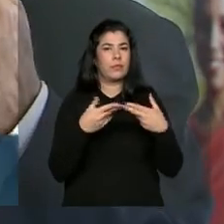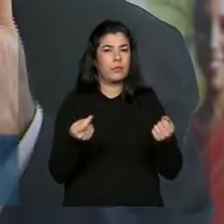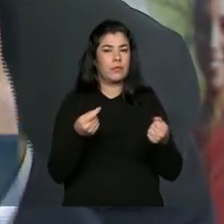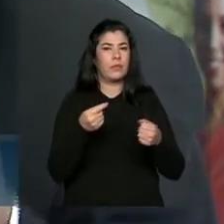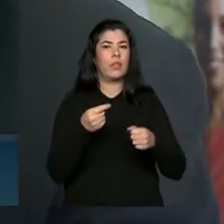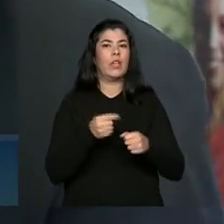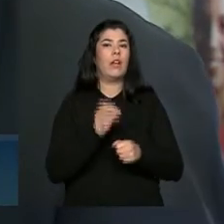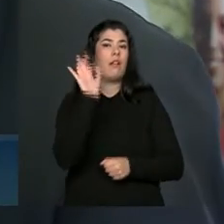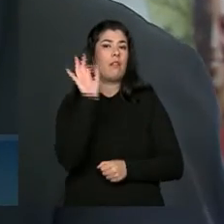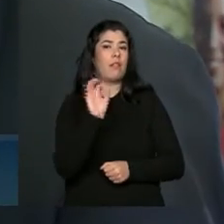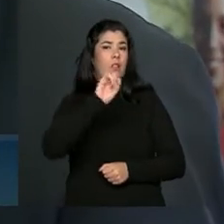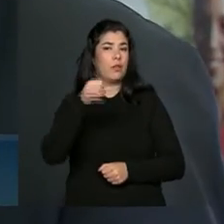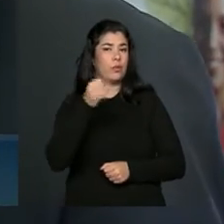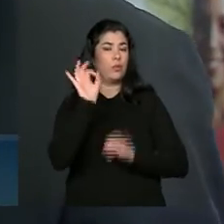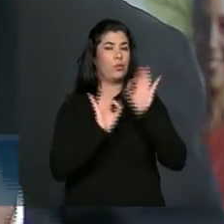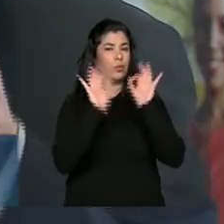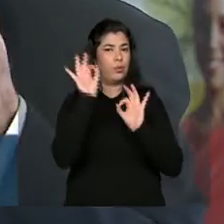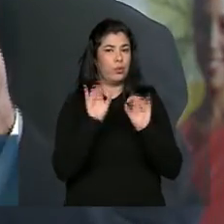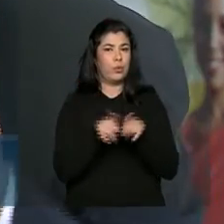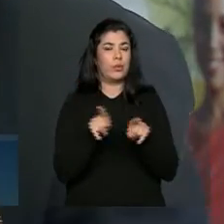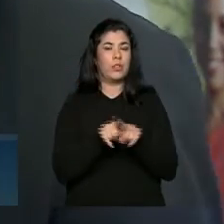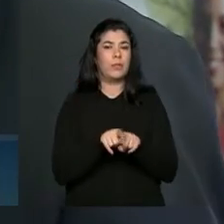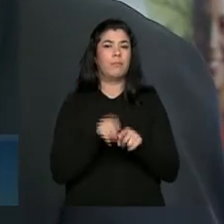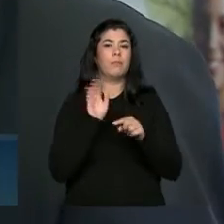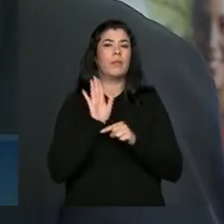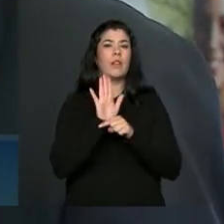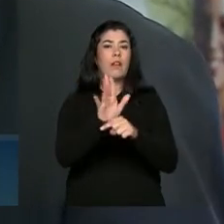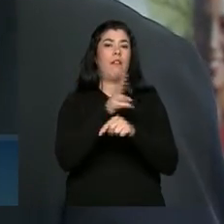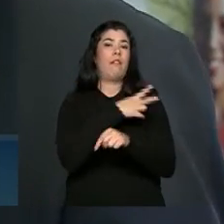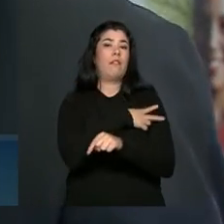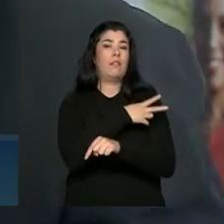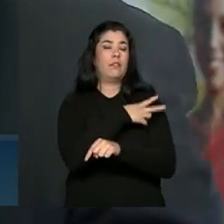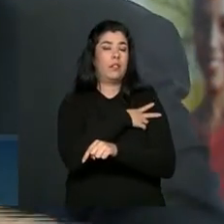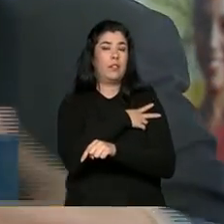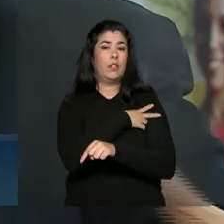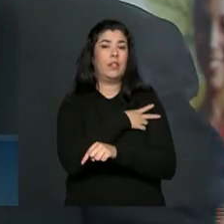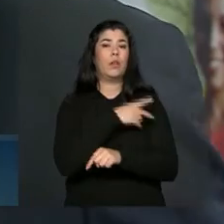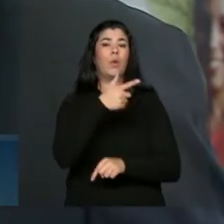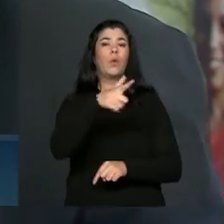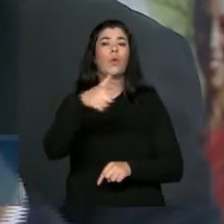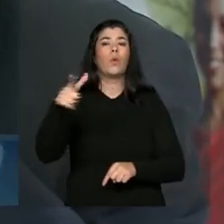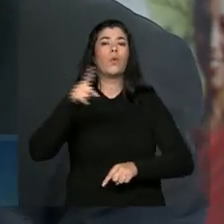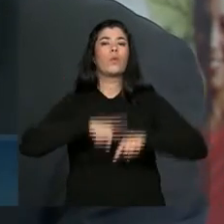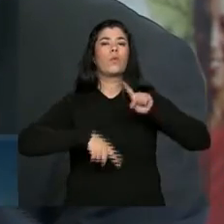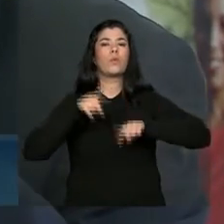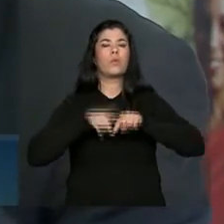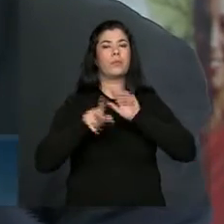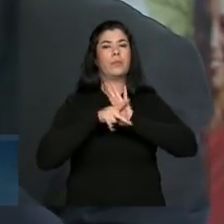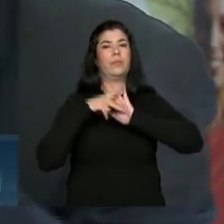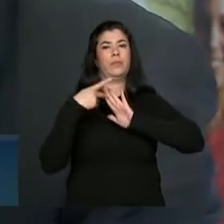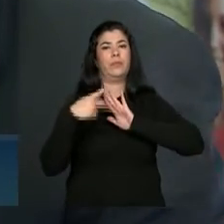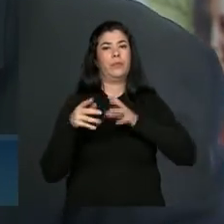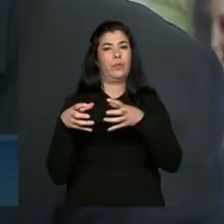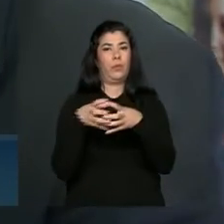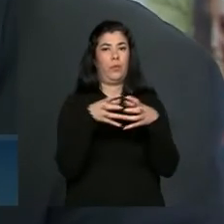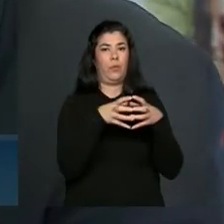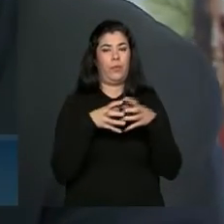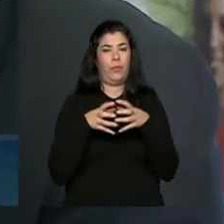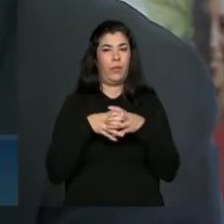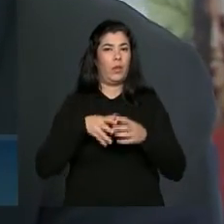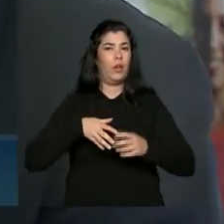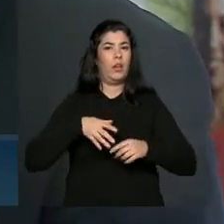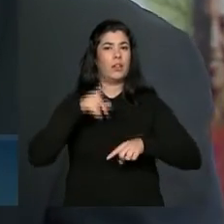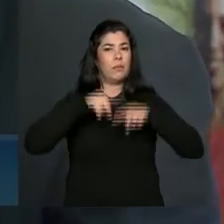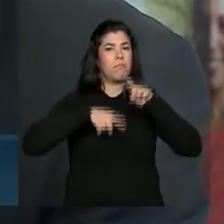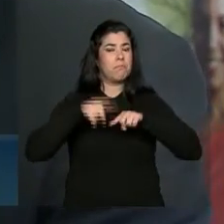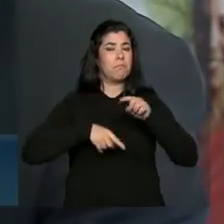as taxas de juros, a assistência técnica, os outros instrumentos que compõem a política